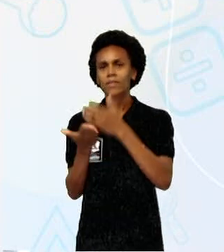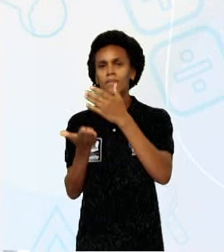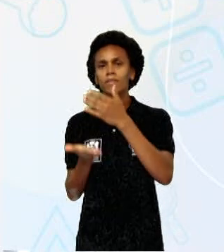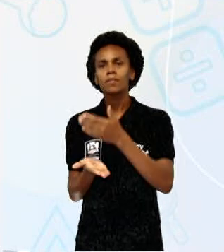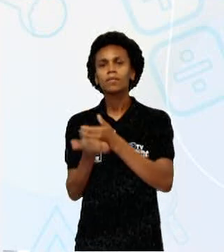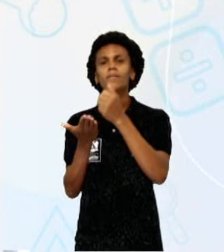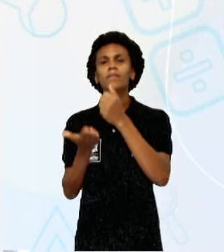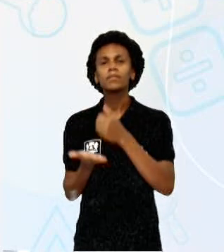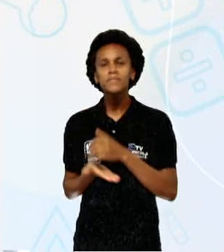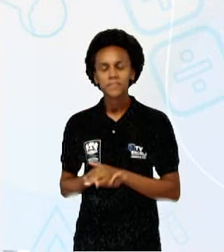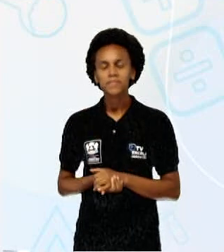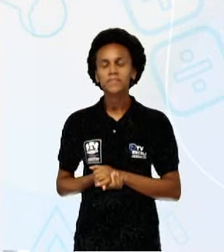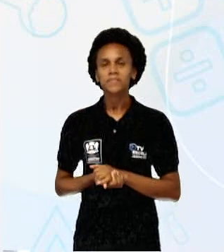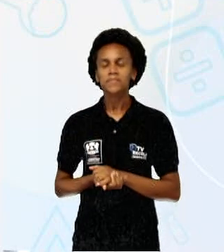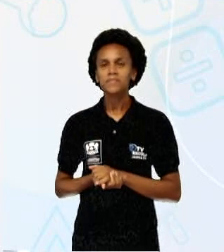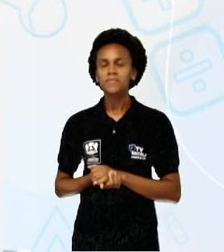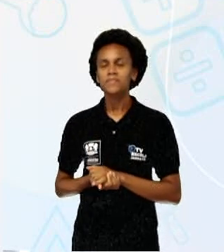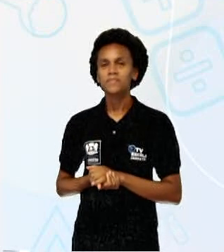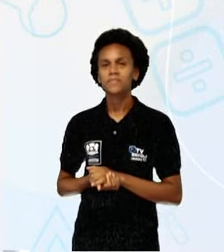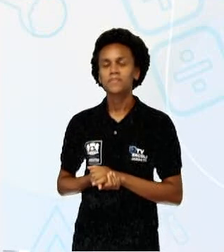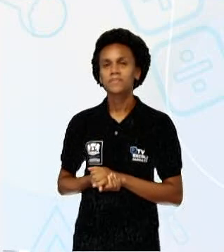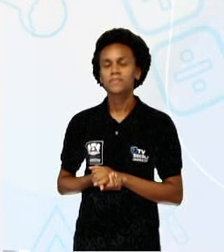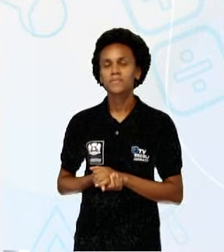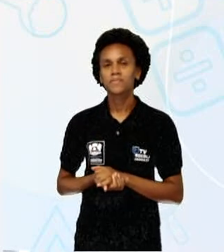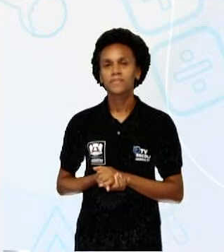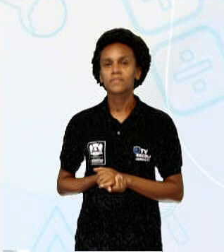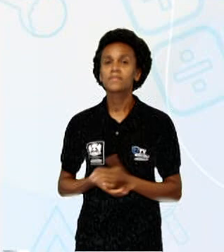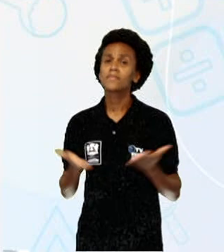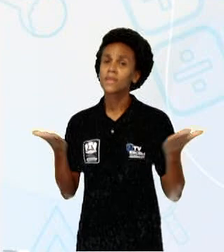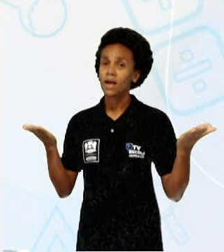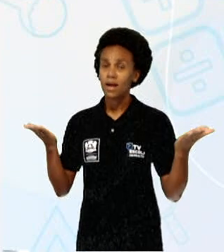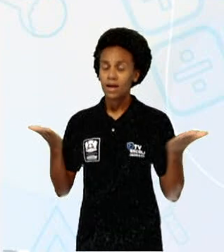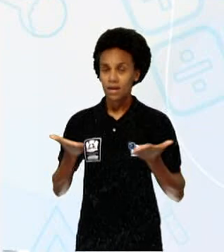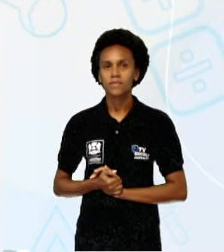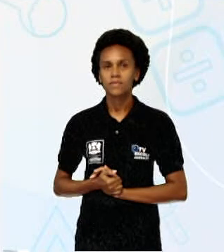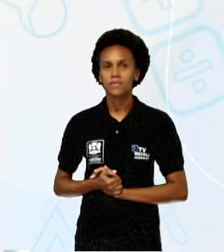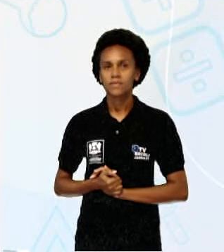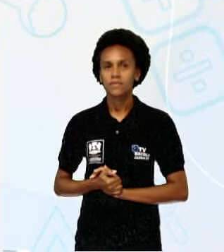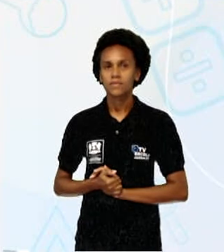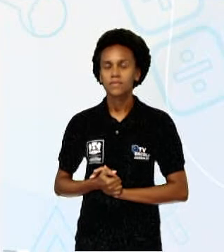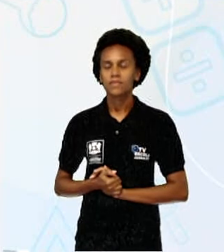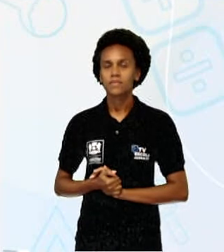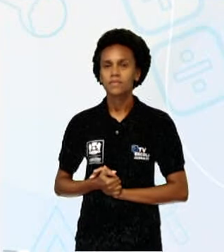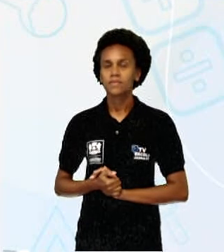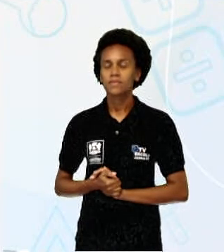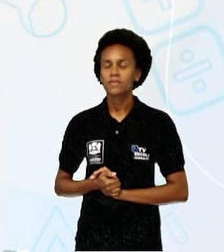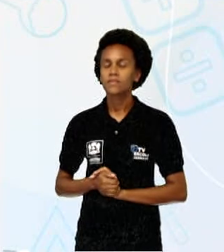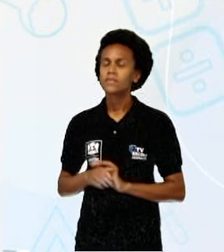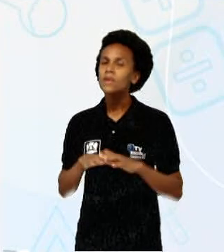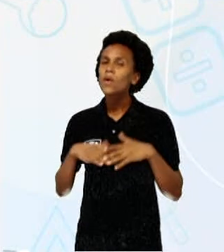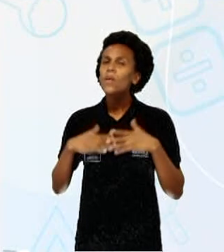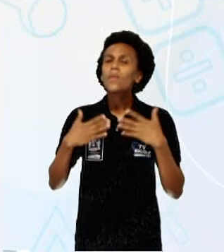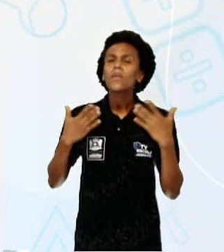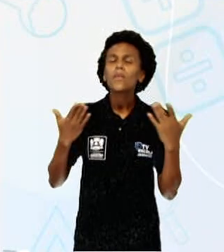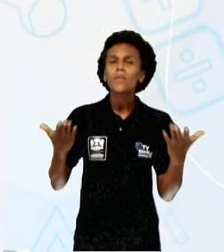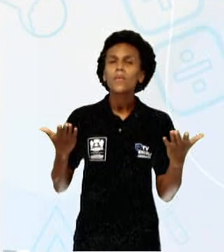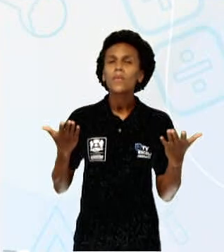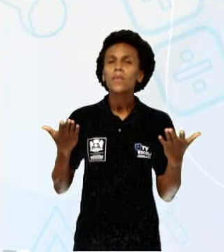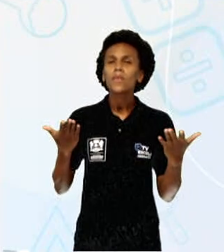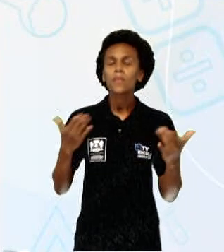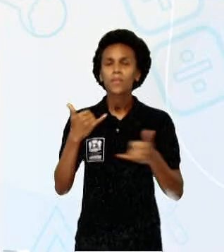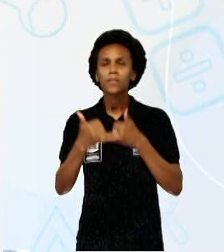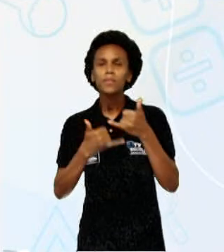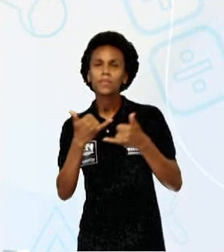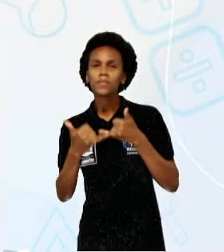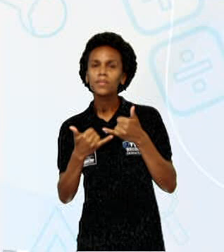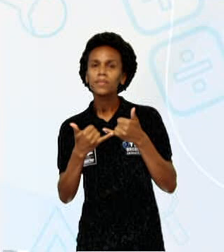é nós vamos agora olha só vou fazer uma perguntinha para vocês que brinquedos estão acima